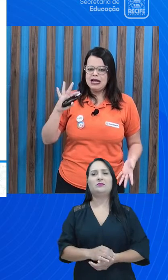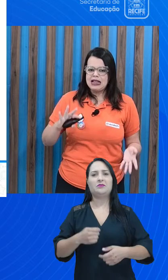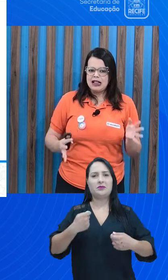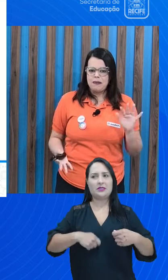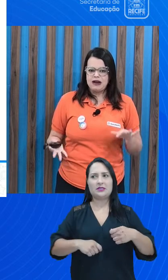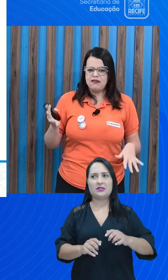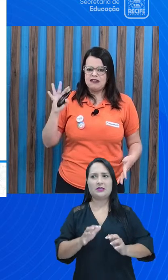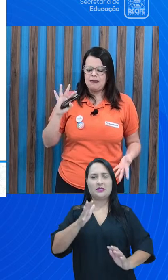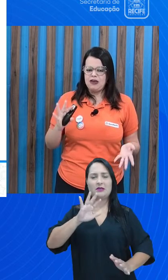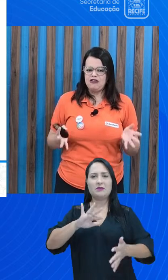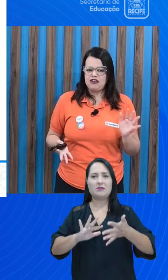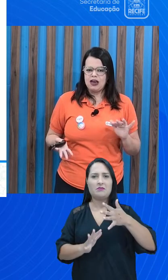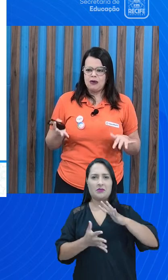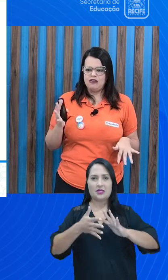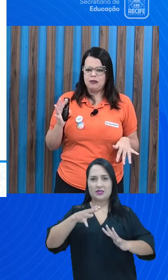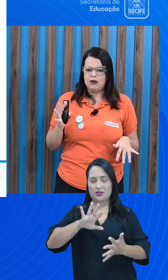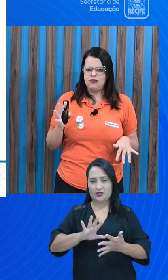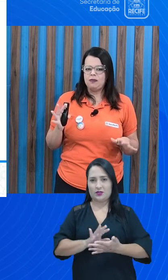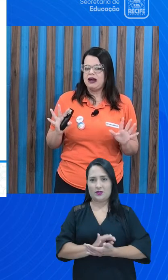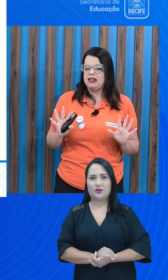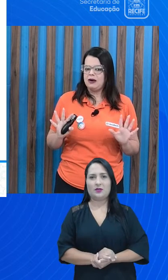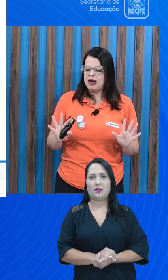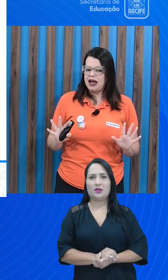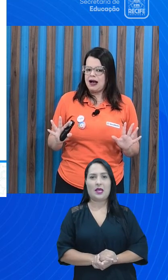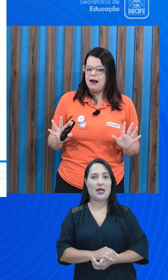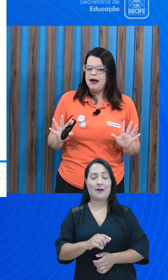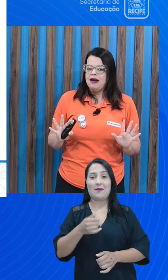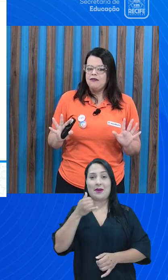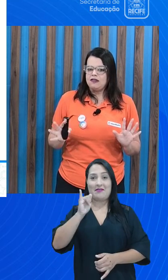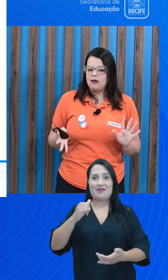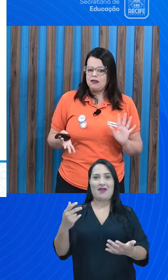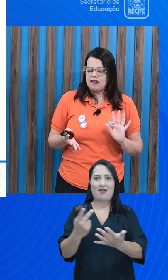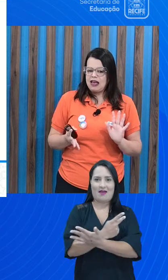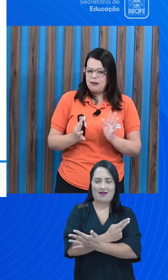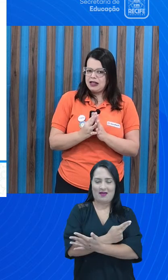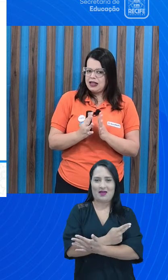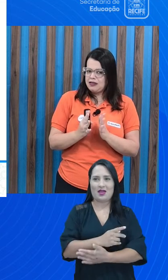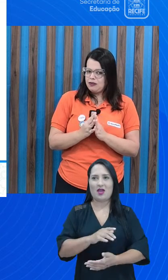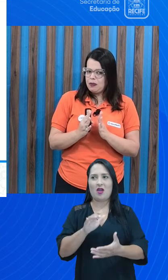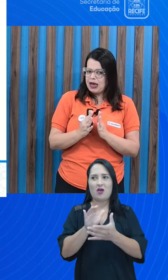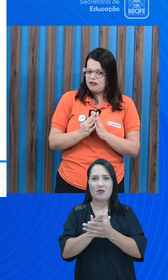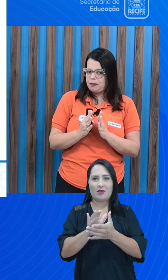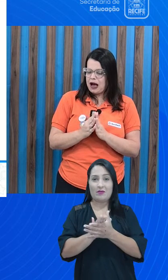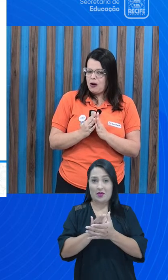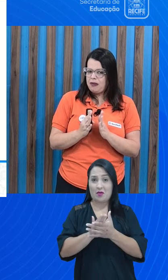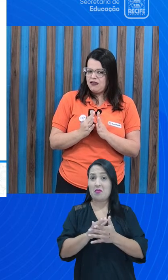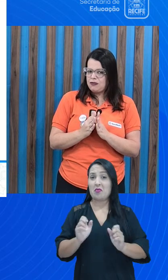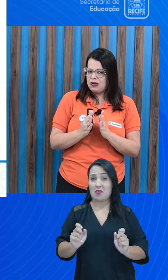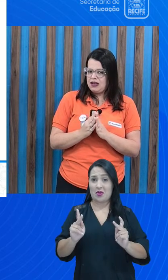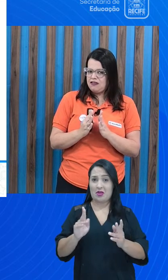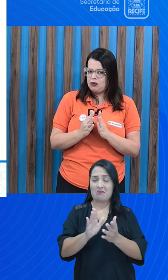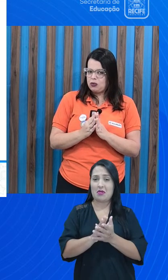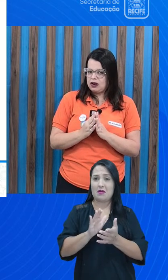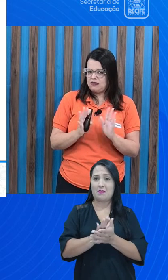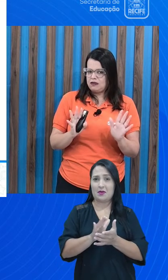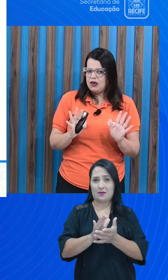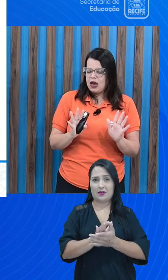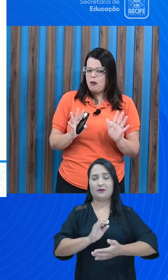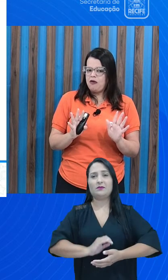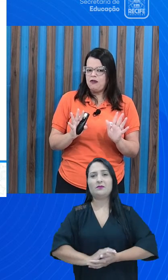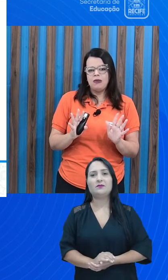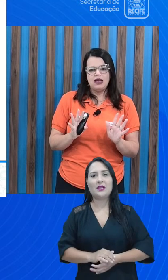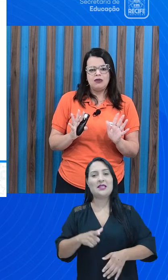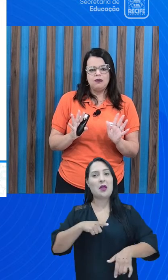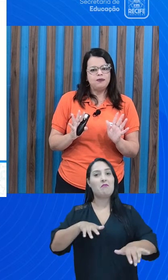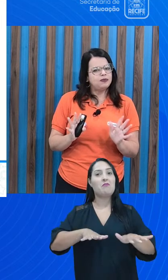uma habilidade para você mexer com as mãos para não errar. Você consegue bater tudo bem as palmas umas nas outras. É